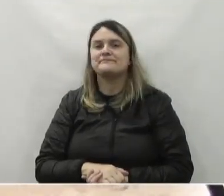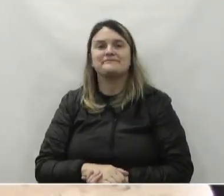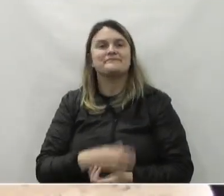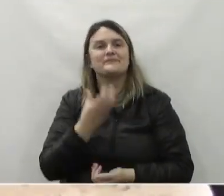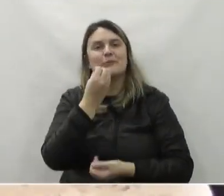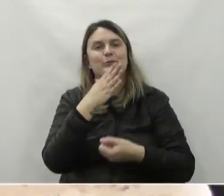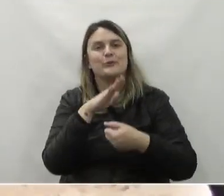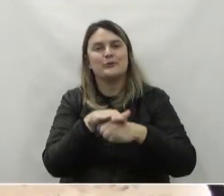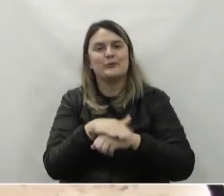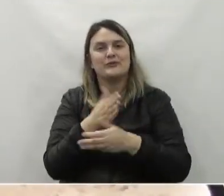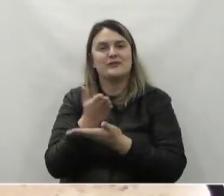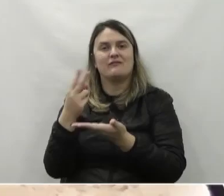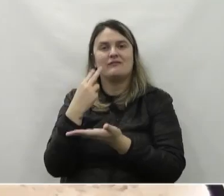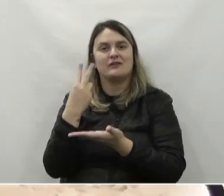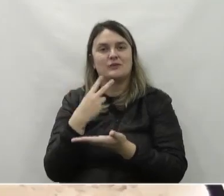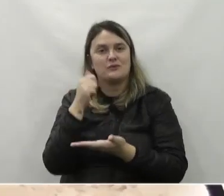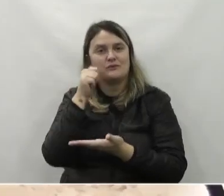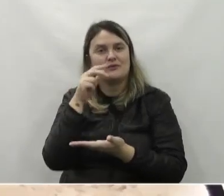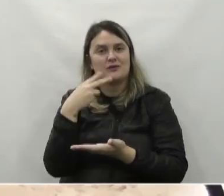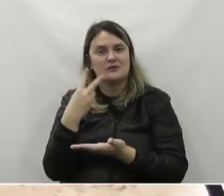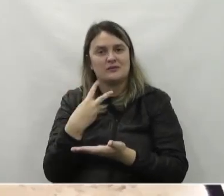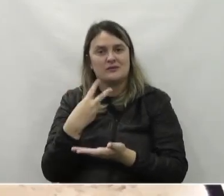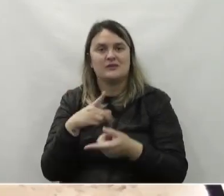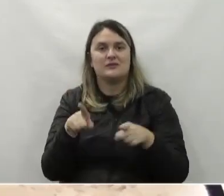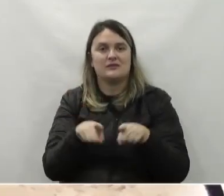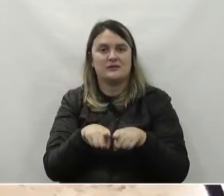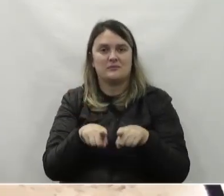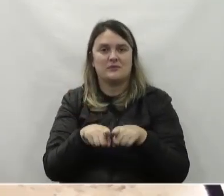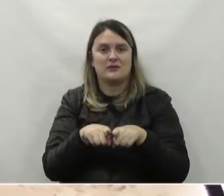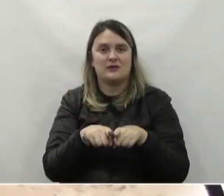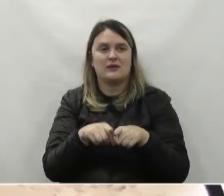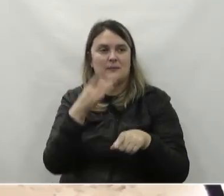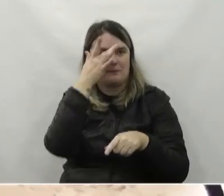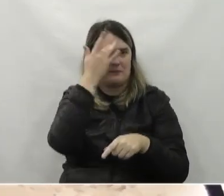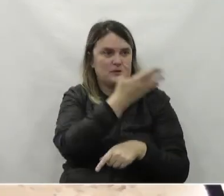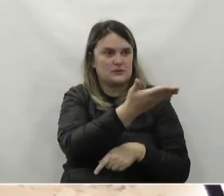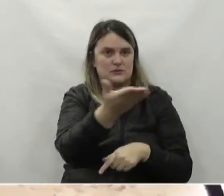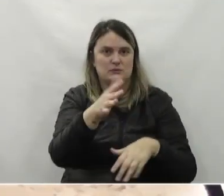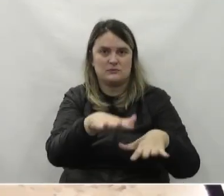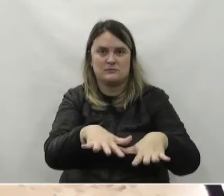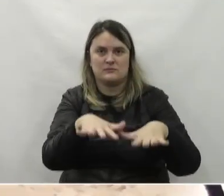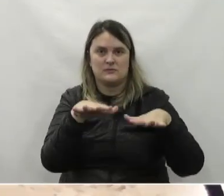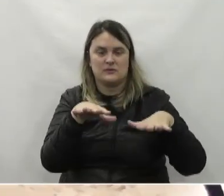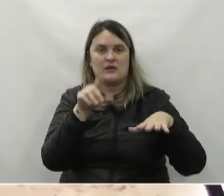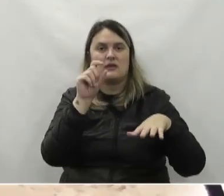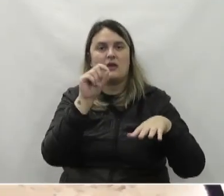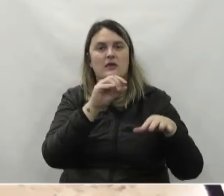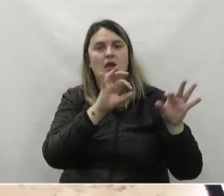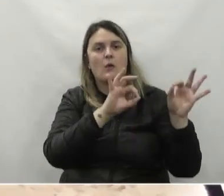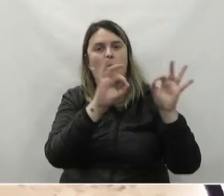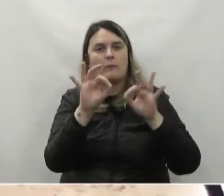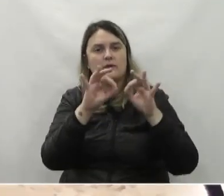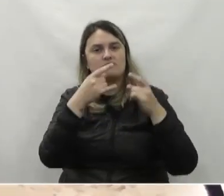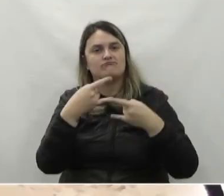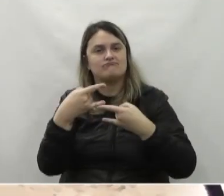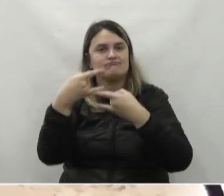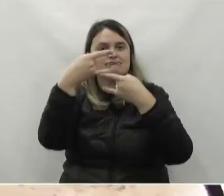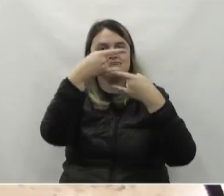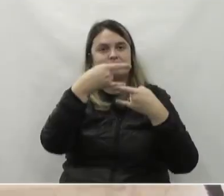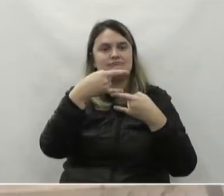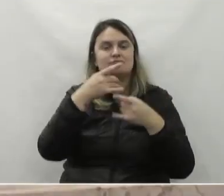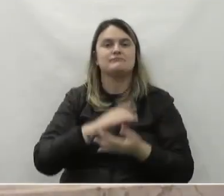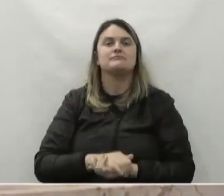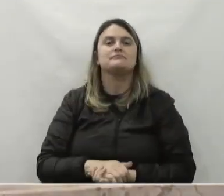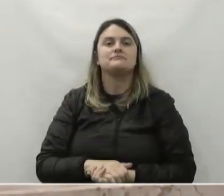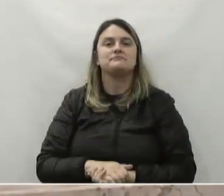Boa noite aos colegas vereadores, também boa noite à plateia presente, aos ouvintes, aos que nos assistem nesse